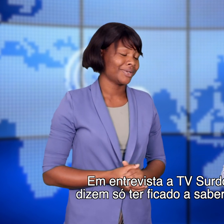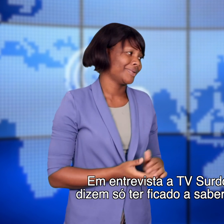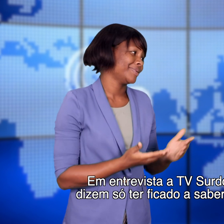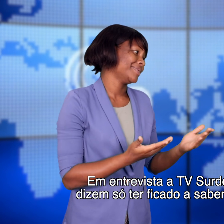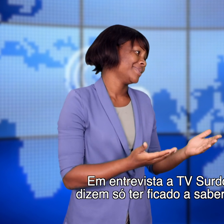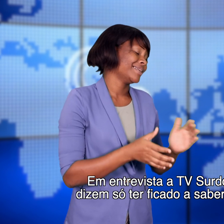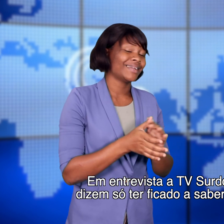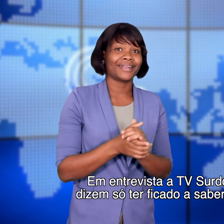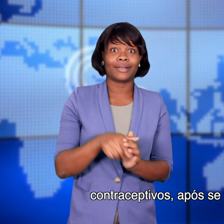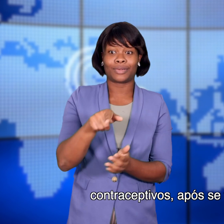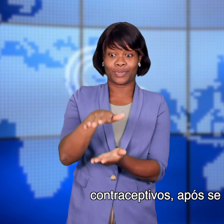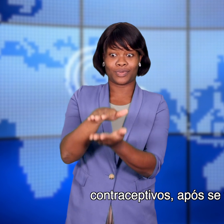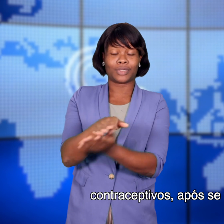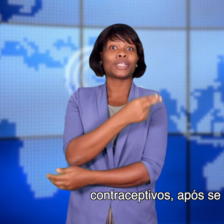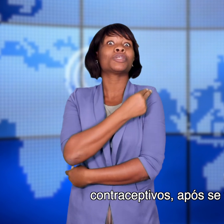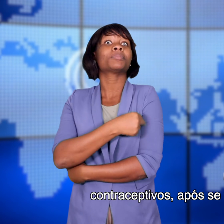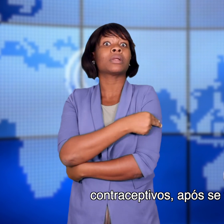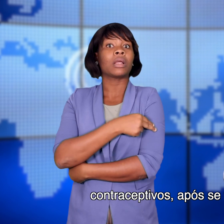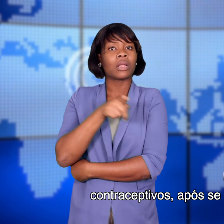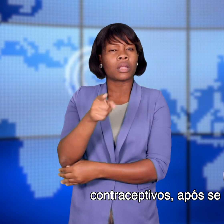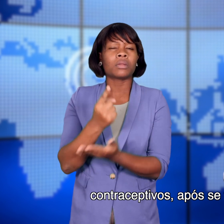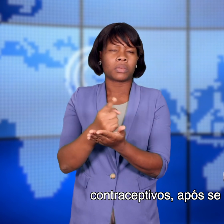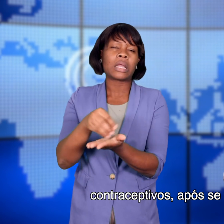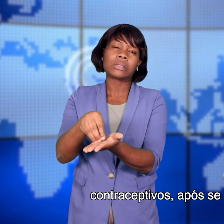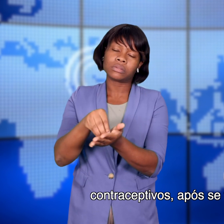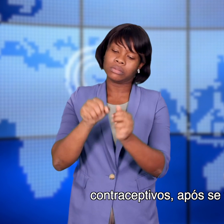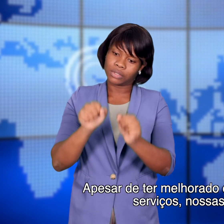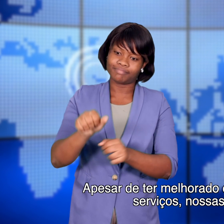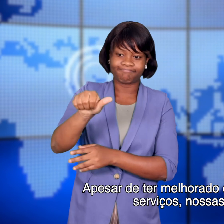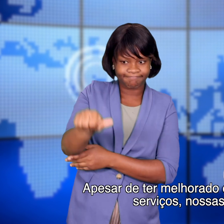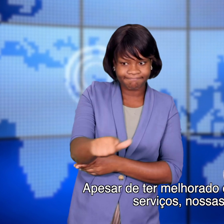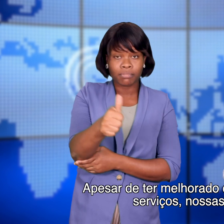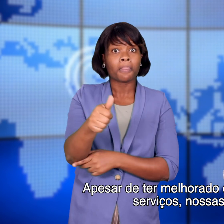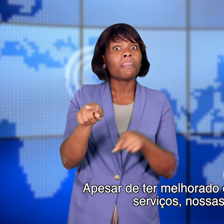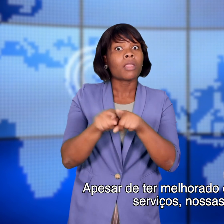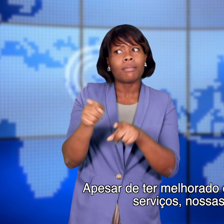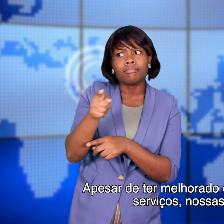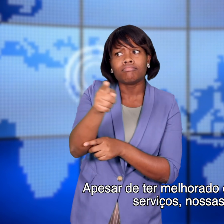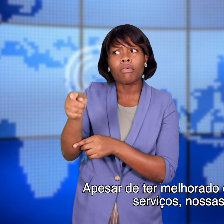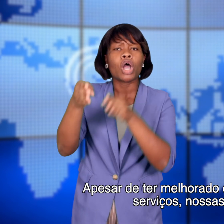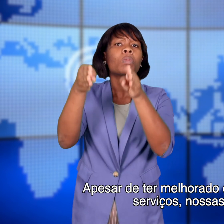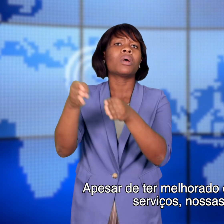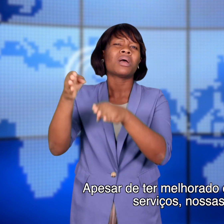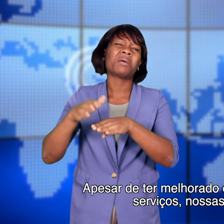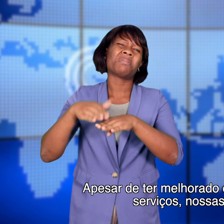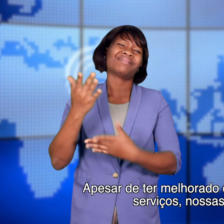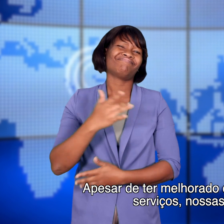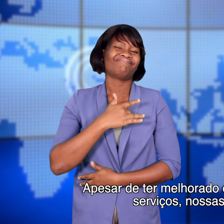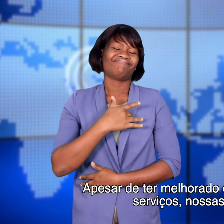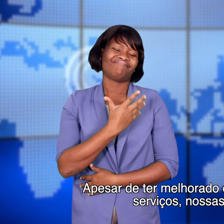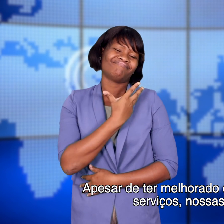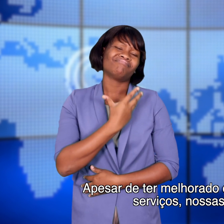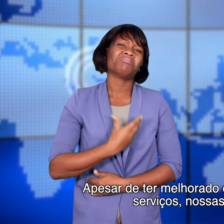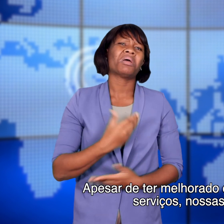saber sobre os métodos contraceptivos após se tornarem mães. Apesar de ter melhorado o acesso a estes